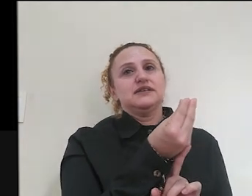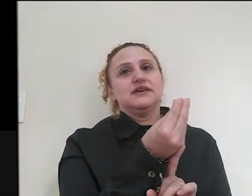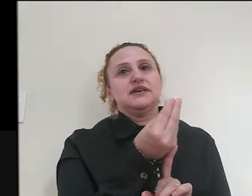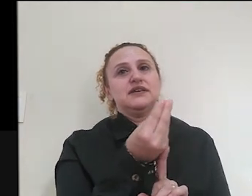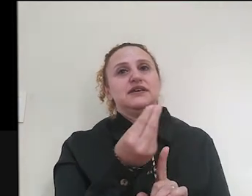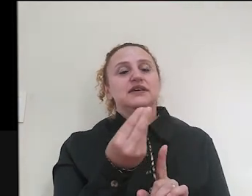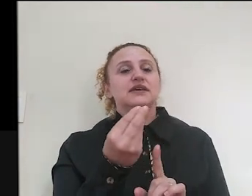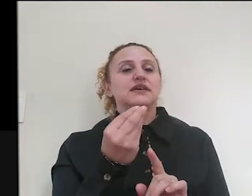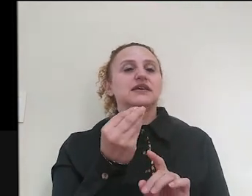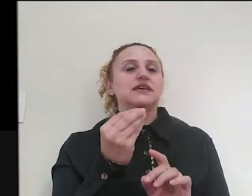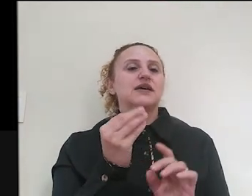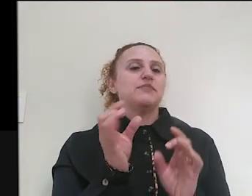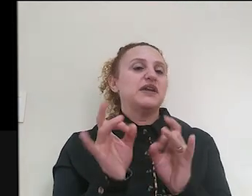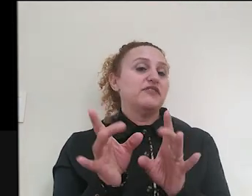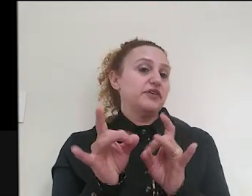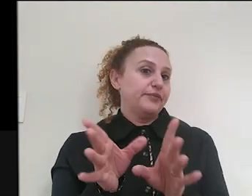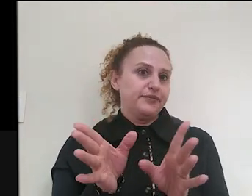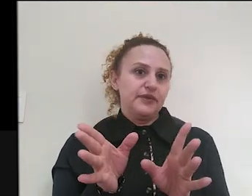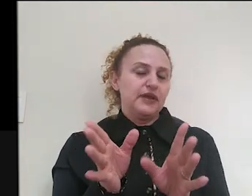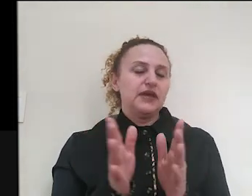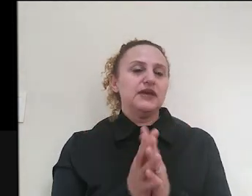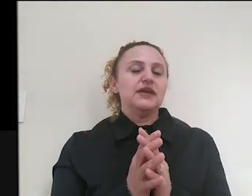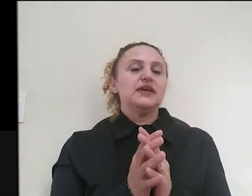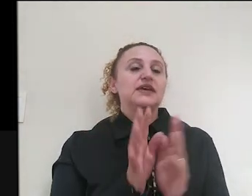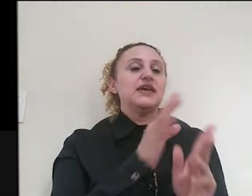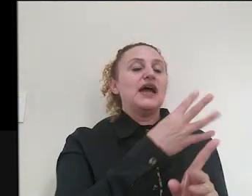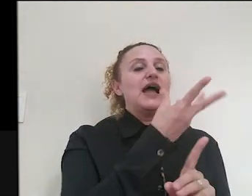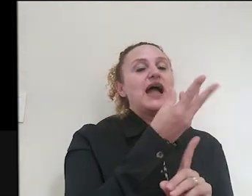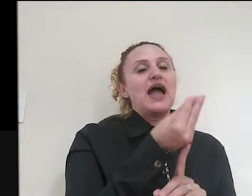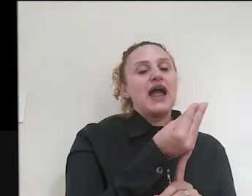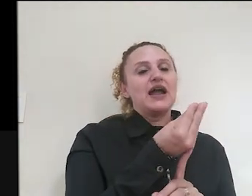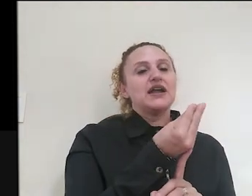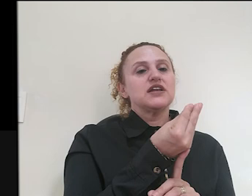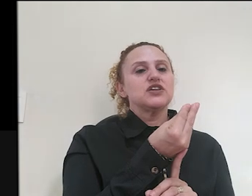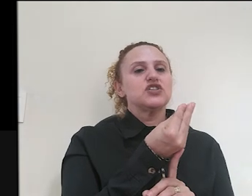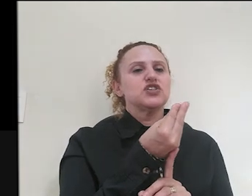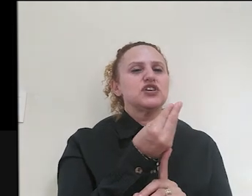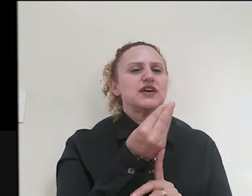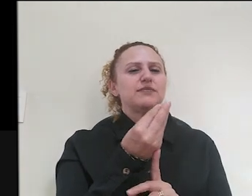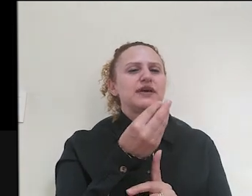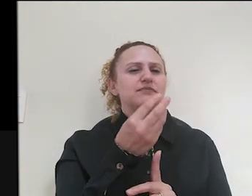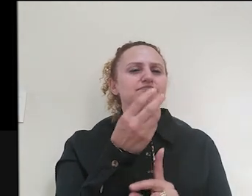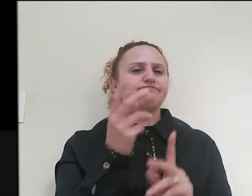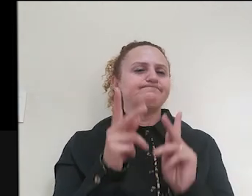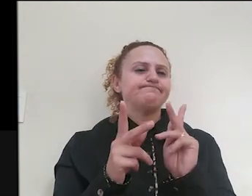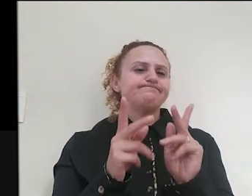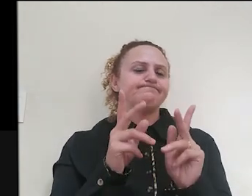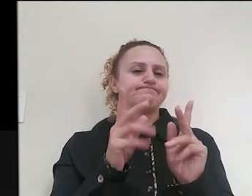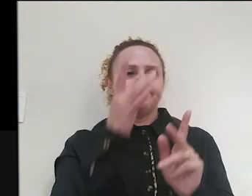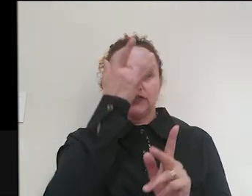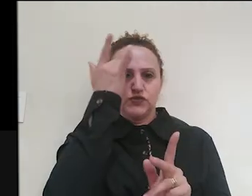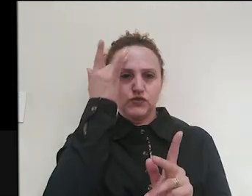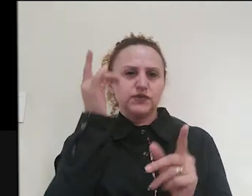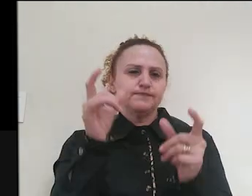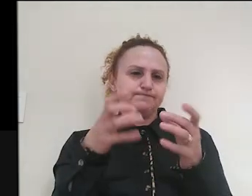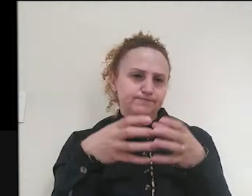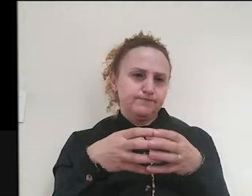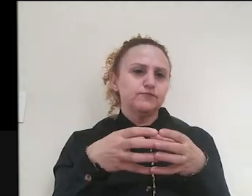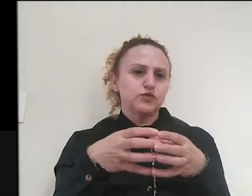mercado, e as de vanguarda, aquelas que ficam ainda mais restritas a um público menor, né?